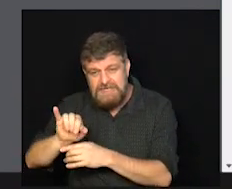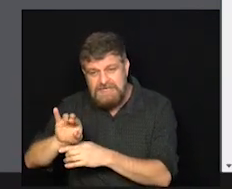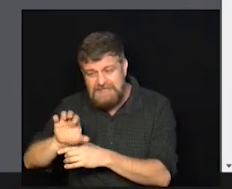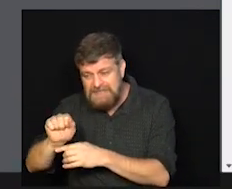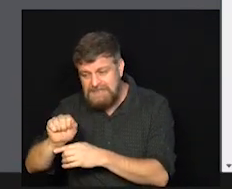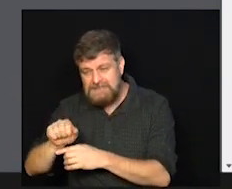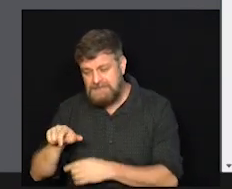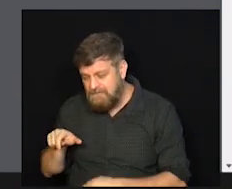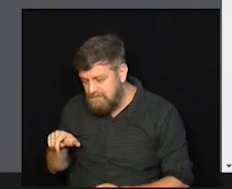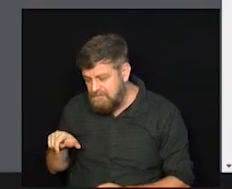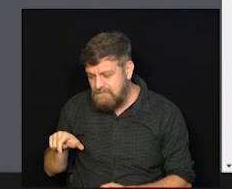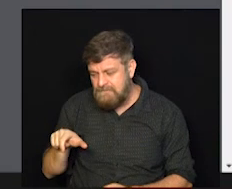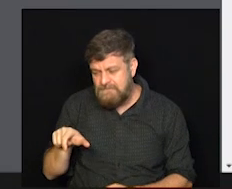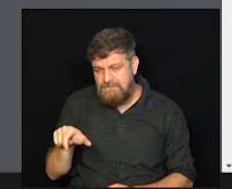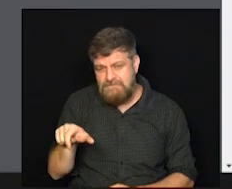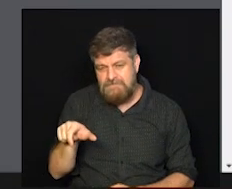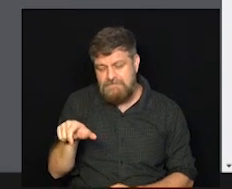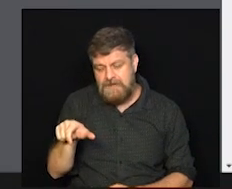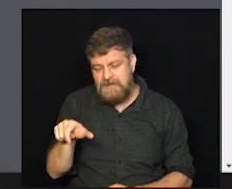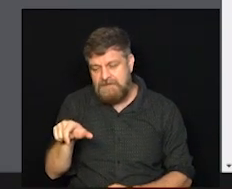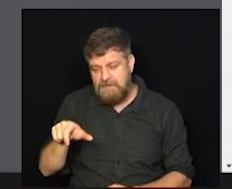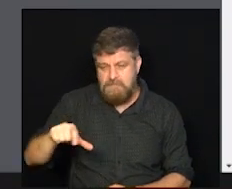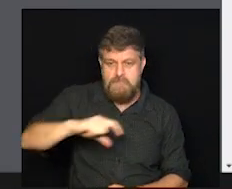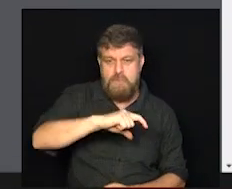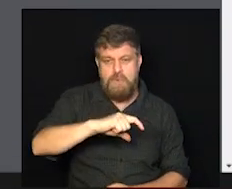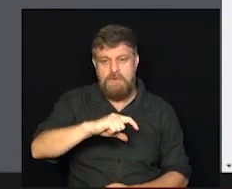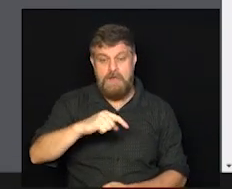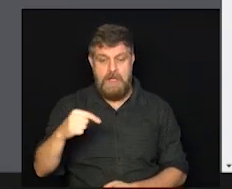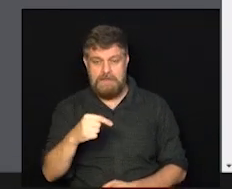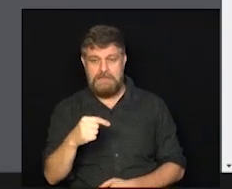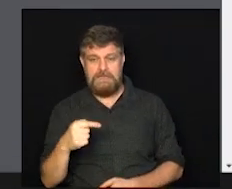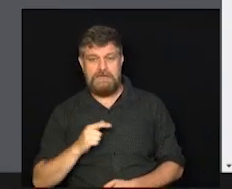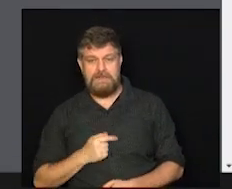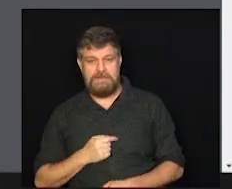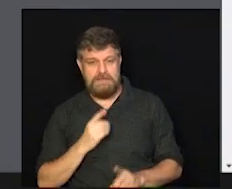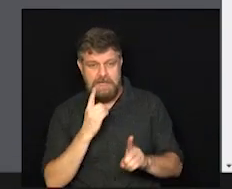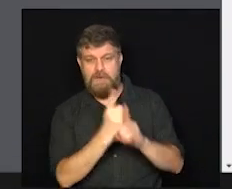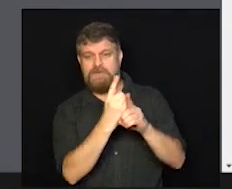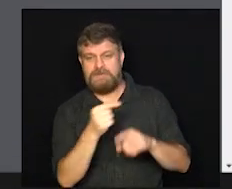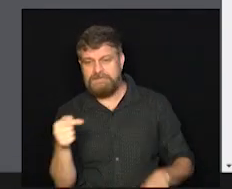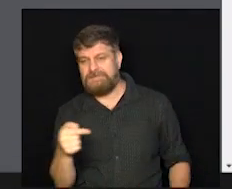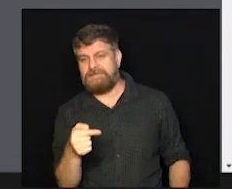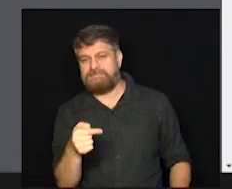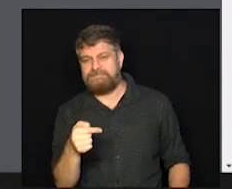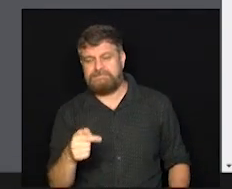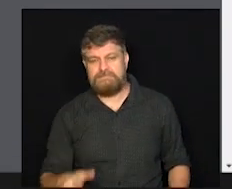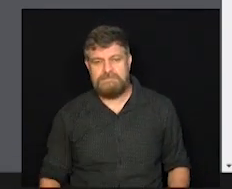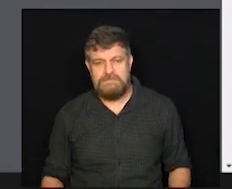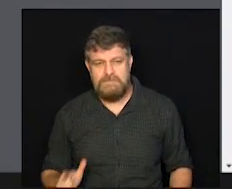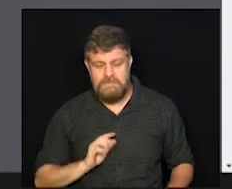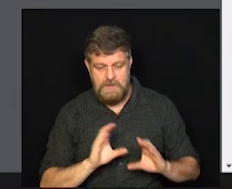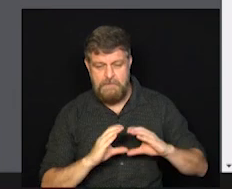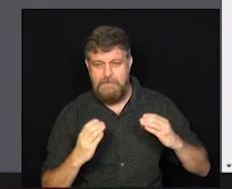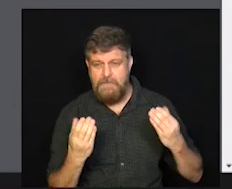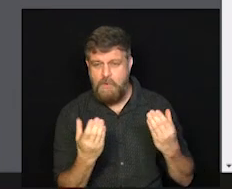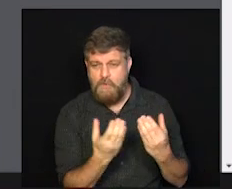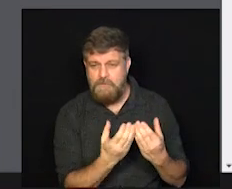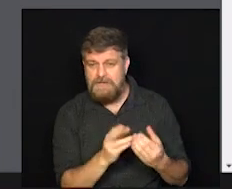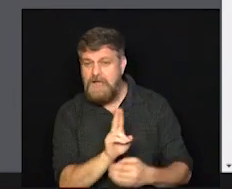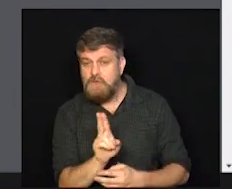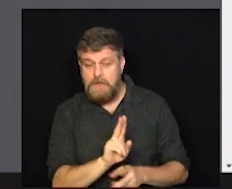fim, leve curva à esquerda, rápida, e ela seria a comunidade lá no meio. Mas ela era chamada Comunidade Povo de